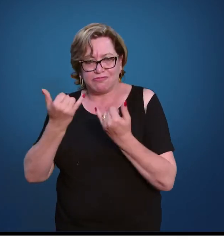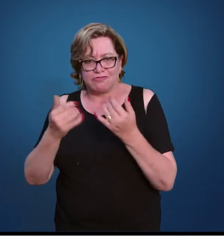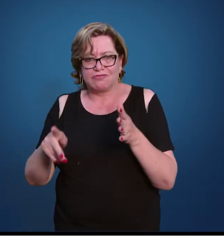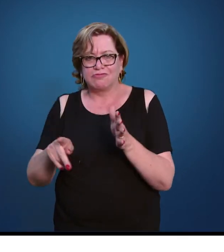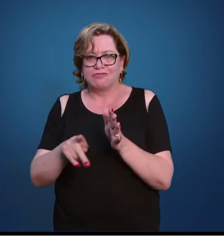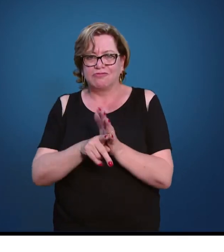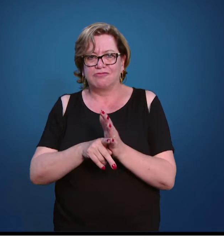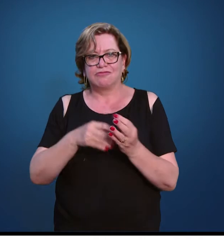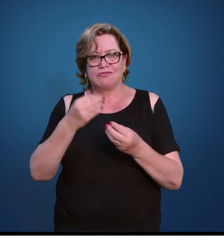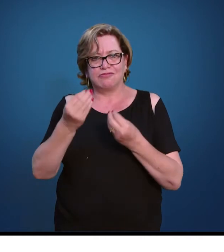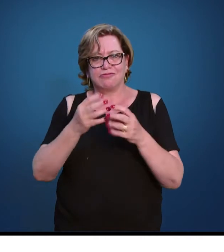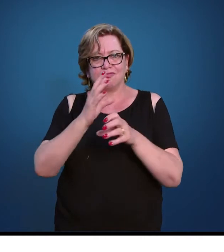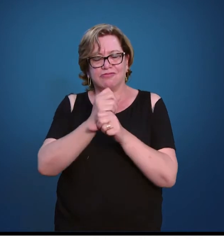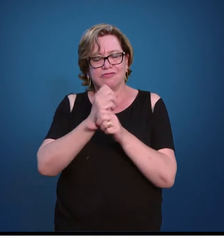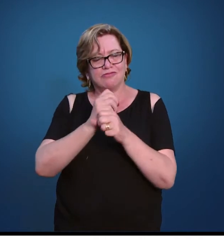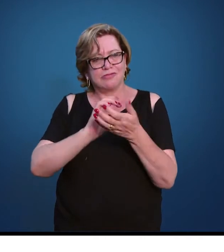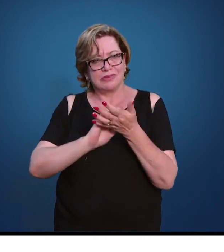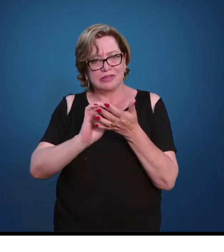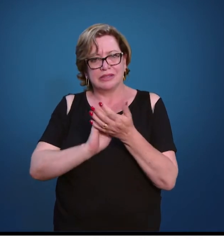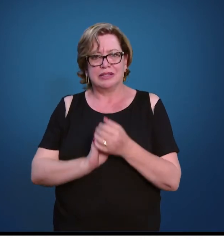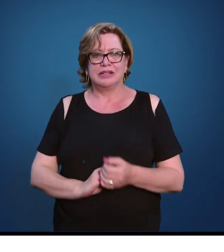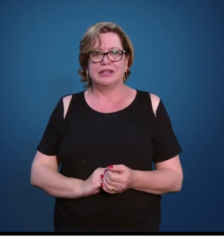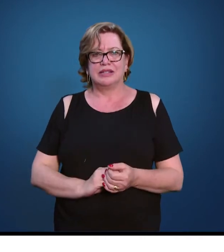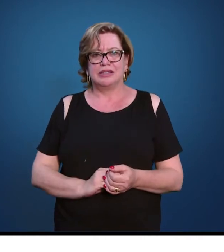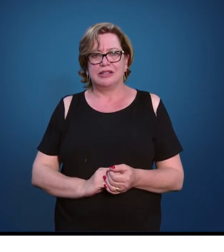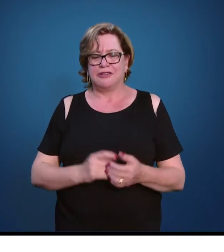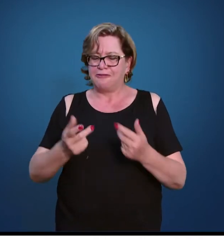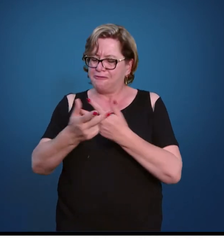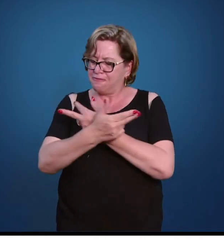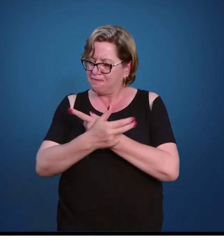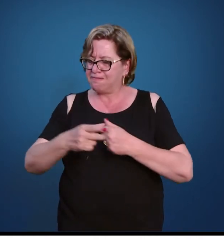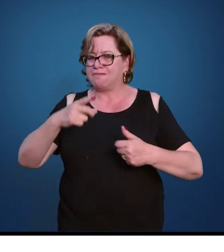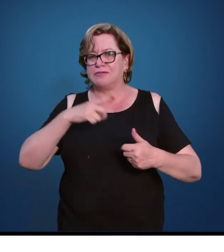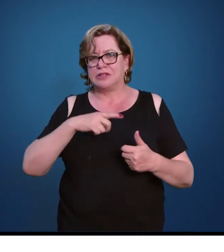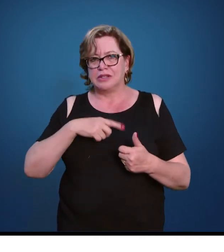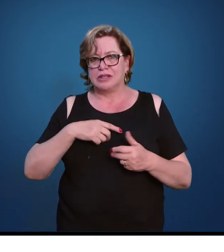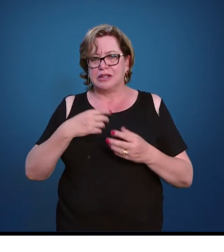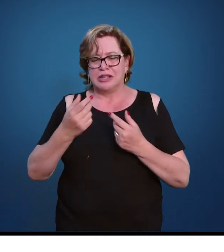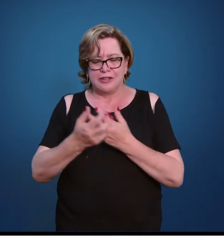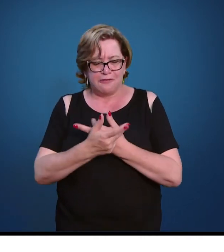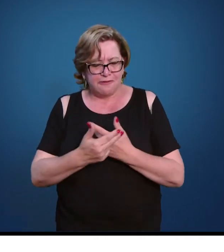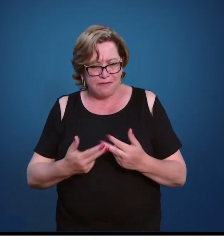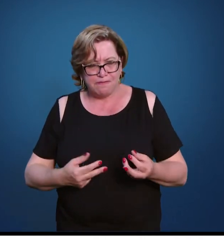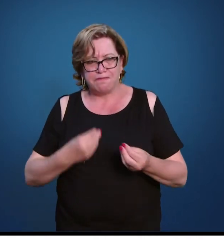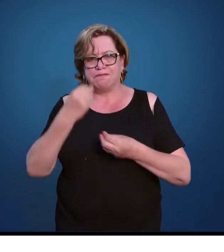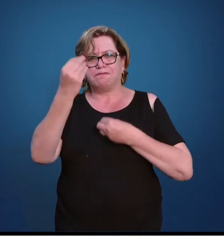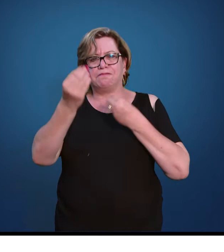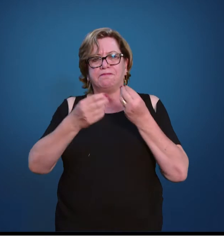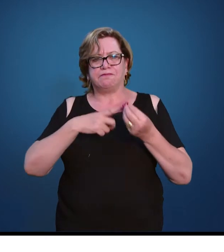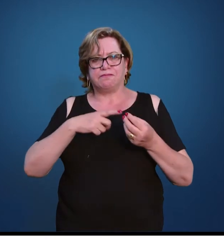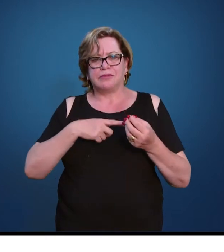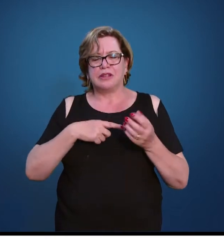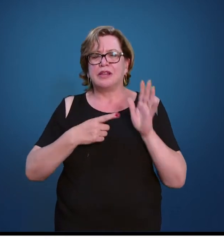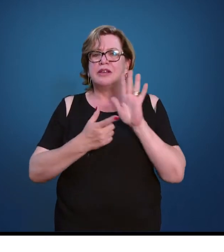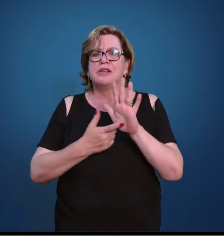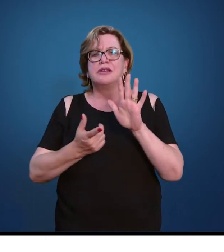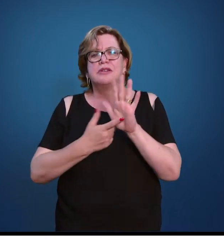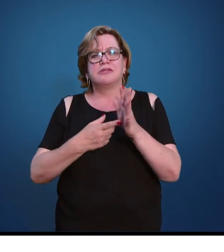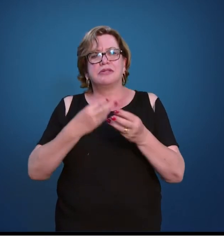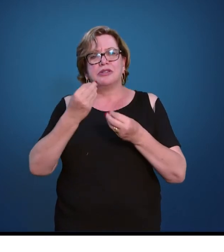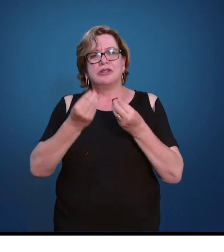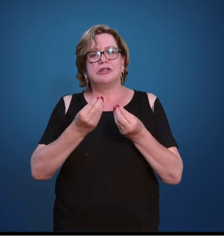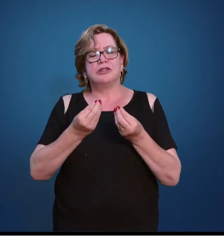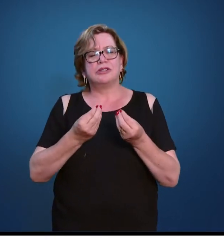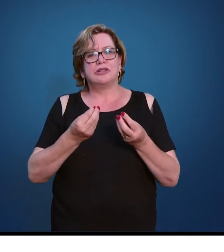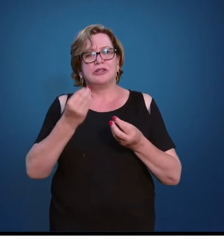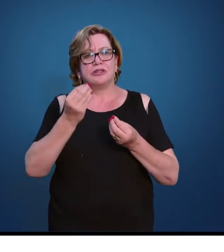dos demonstrativos contábeis? São várias as formas, inúmeros os indicadores e índices